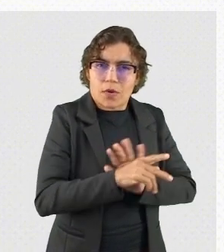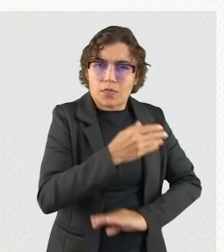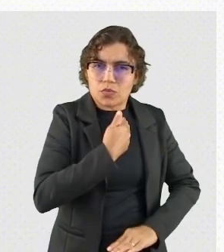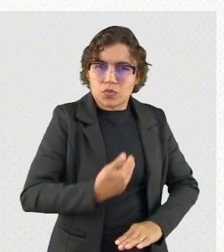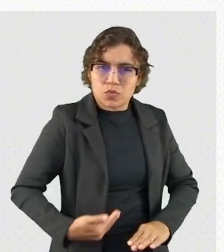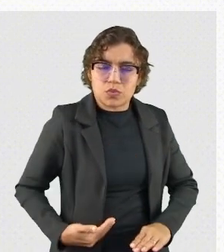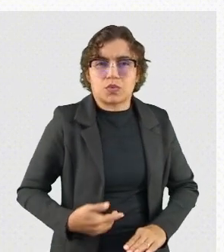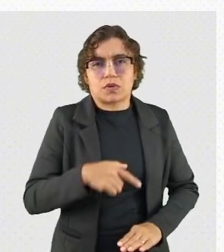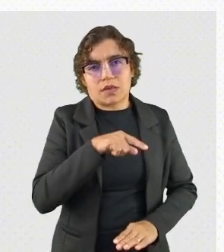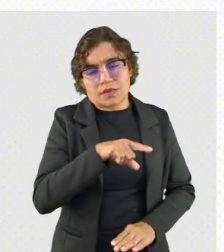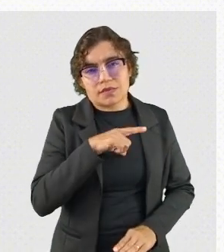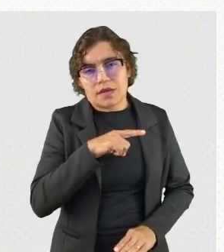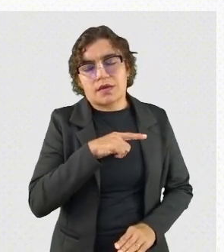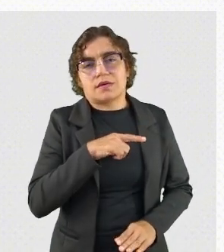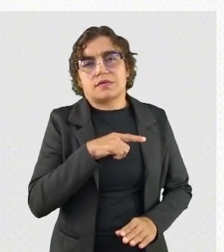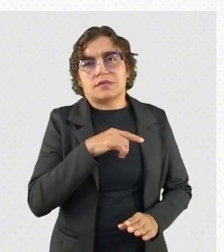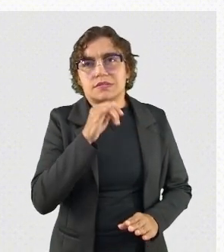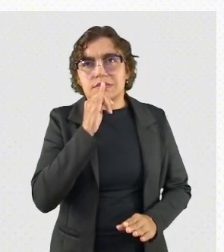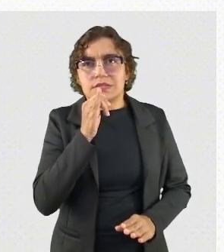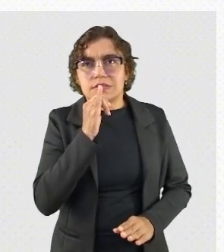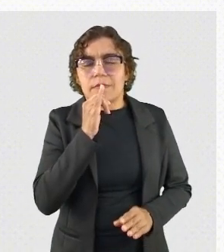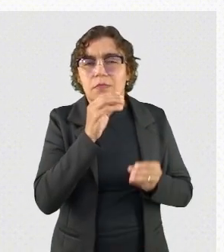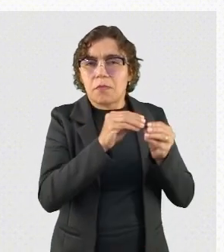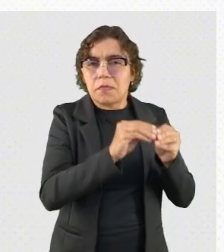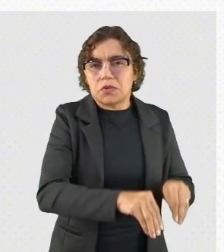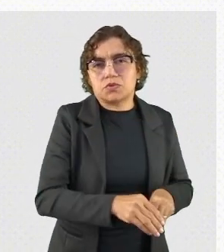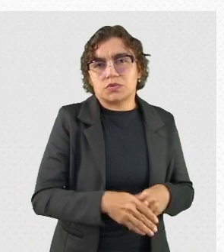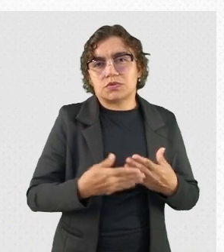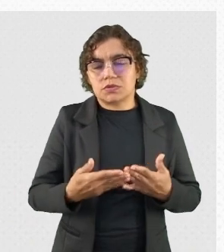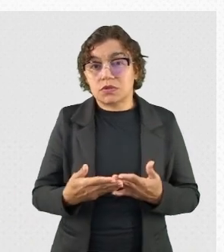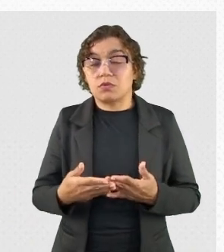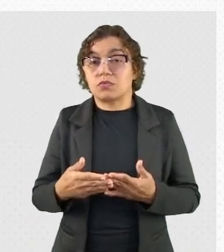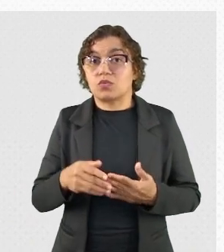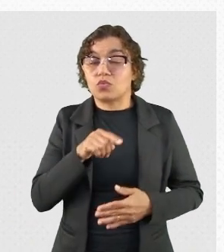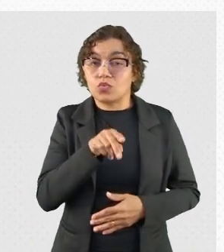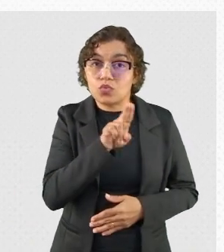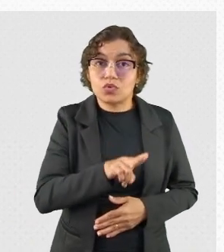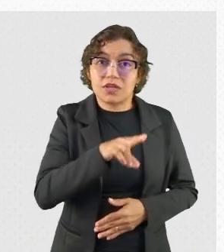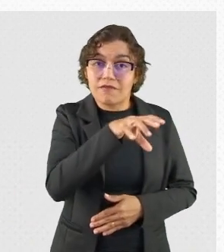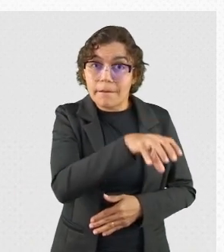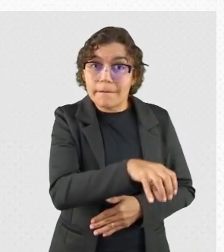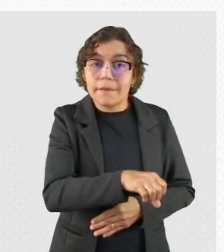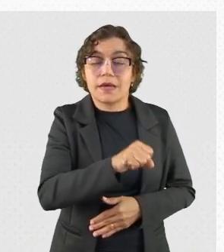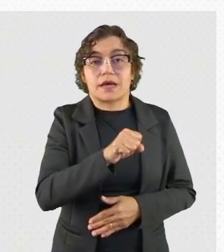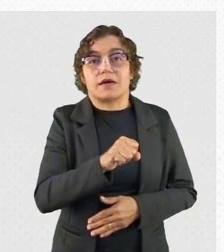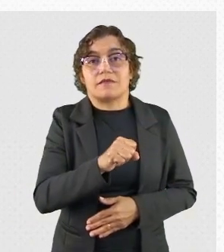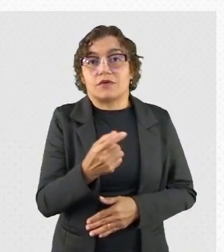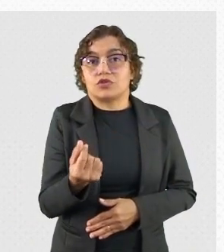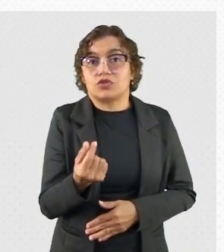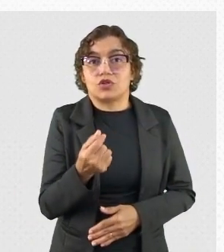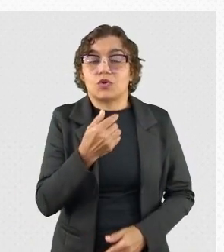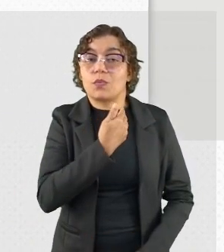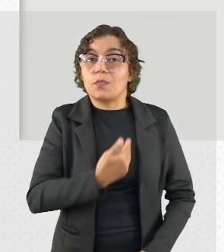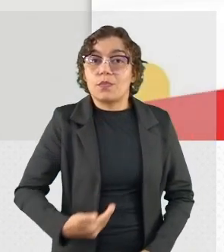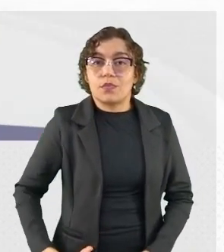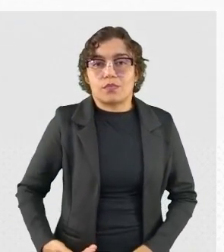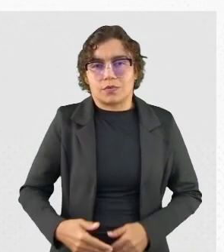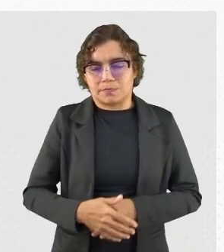convênio particular, utilizando-se a máquina pública, o governo naquele momento. Vamos para frente.